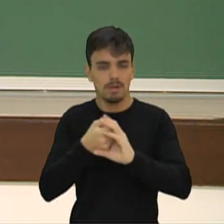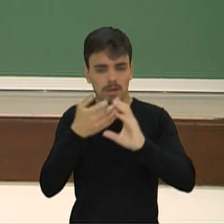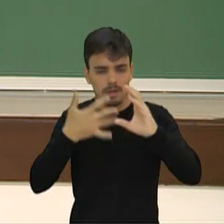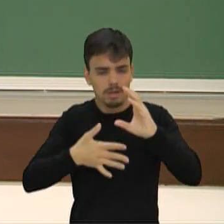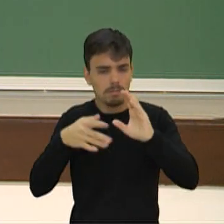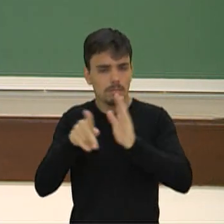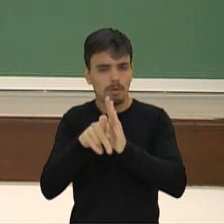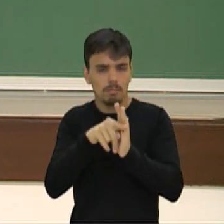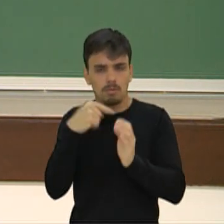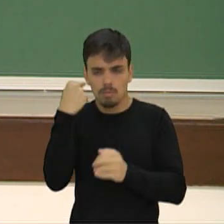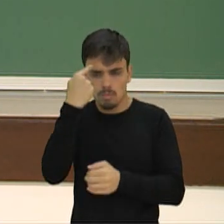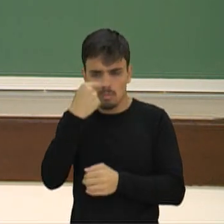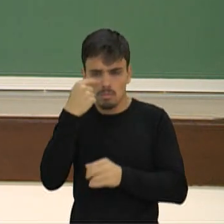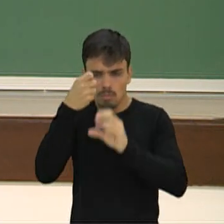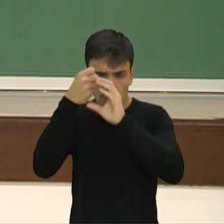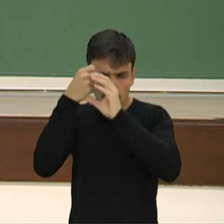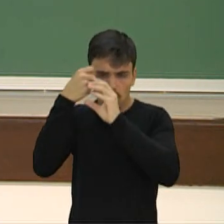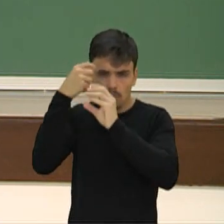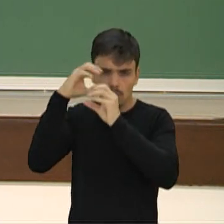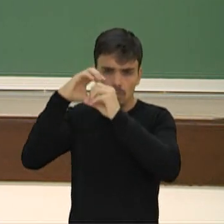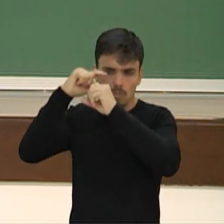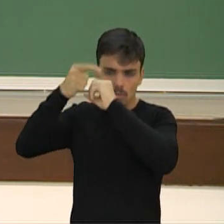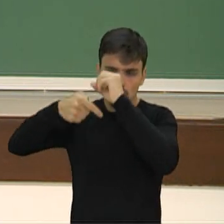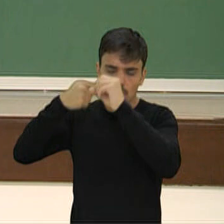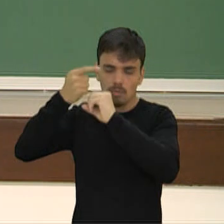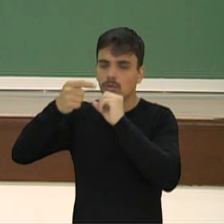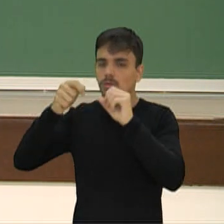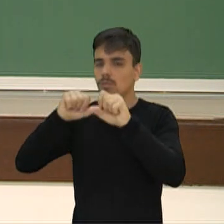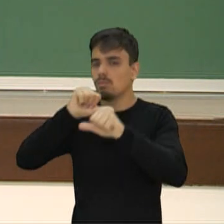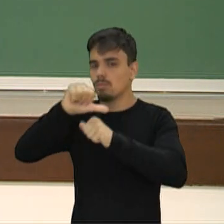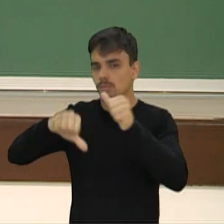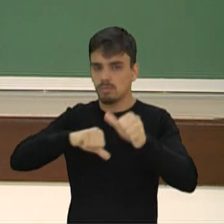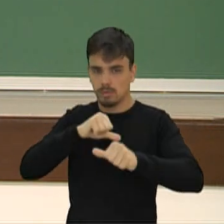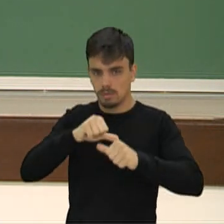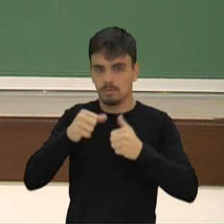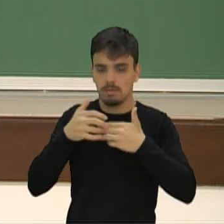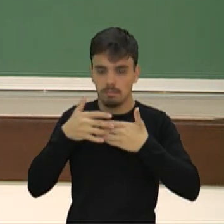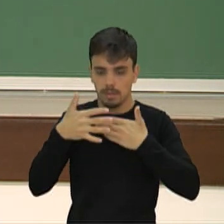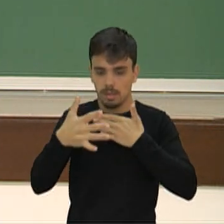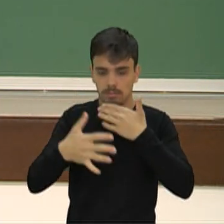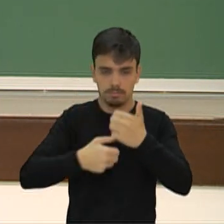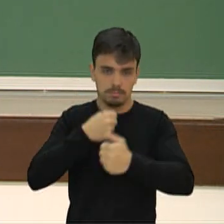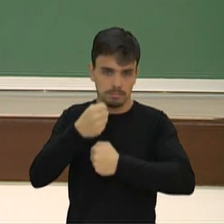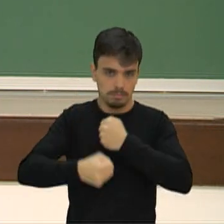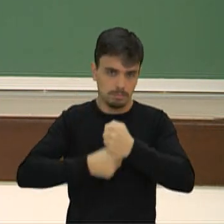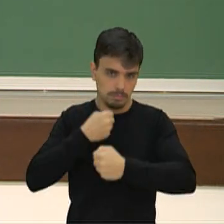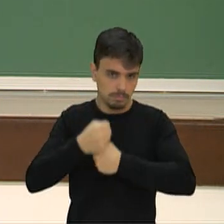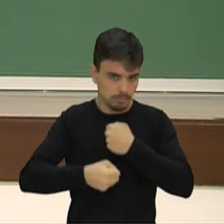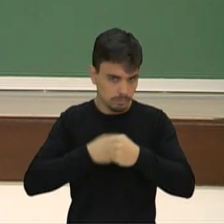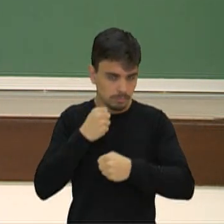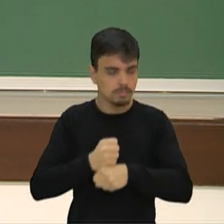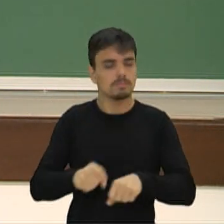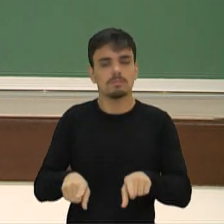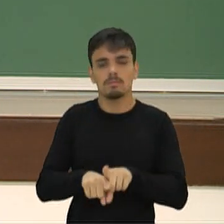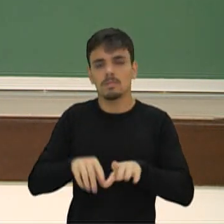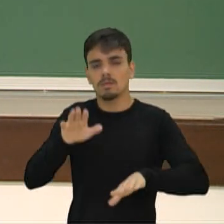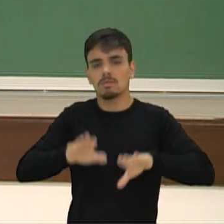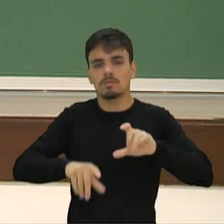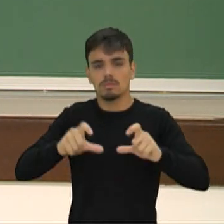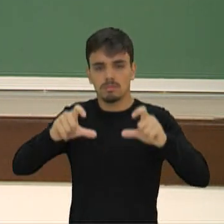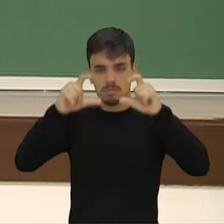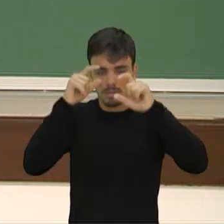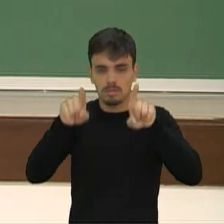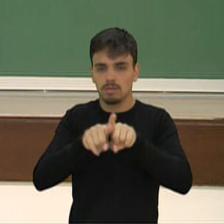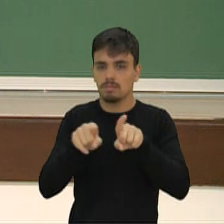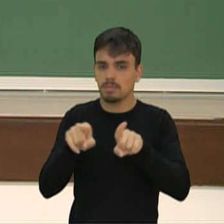com o passar do tempo e às vezes você utilizar um óculos que não seja o correto vai deixar mais agressivo e ao invés de melhorar,